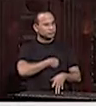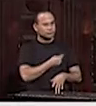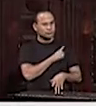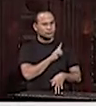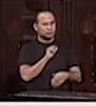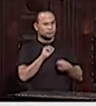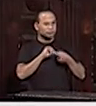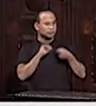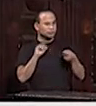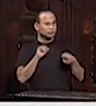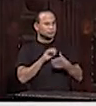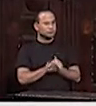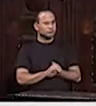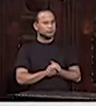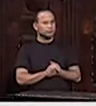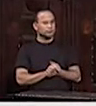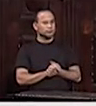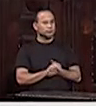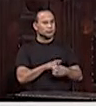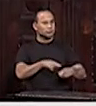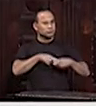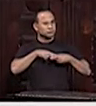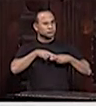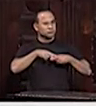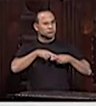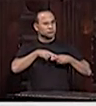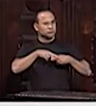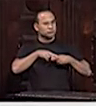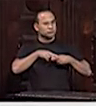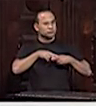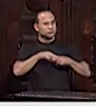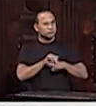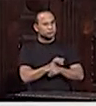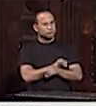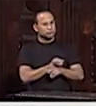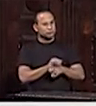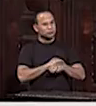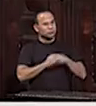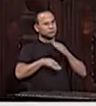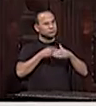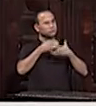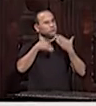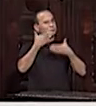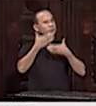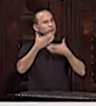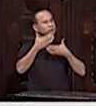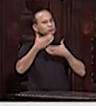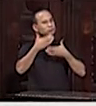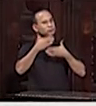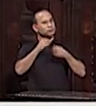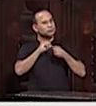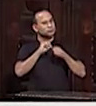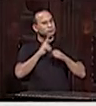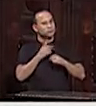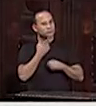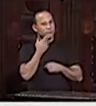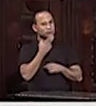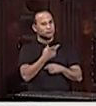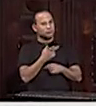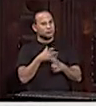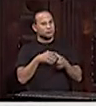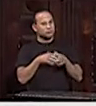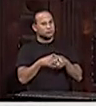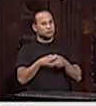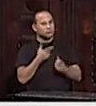na perspectiva de um projeto de desenvolvimento, nada disso. Foi feito num completo